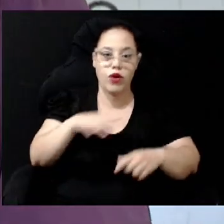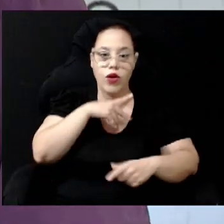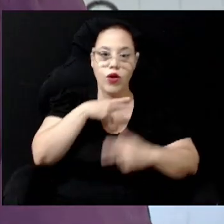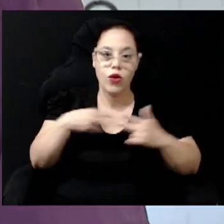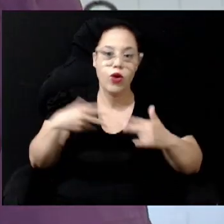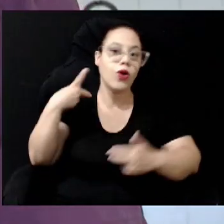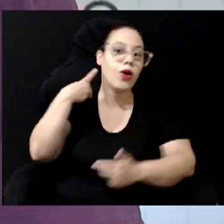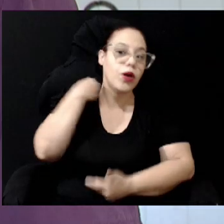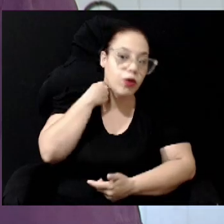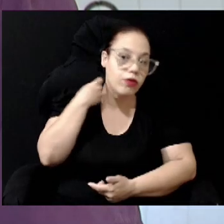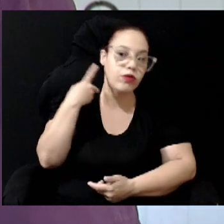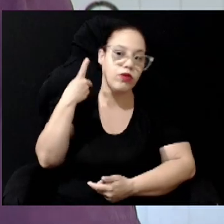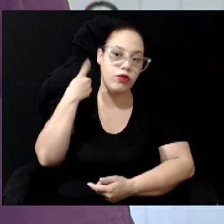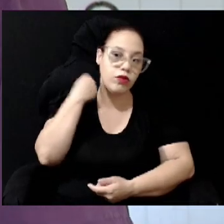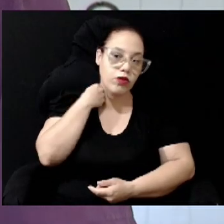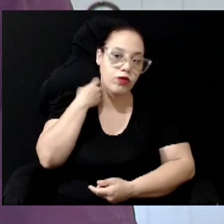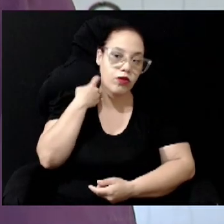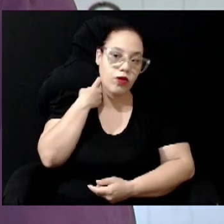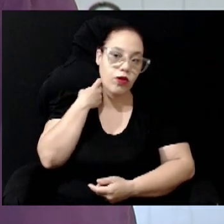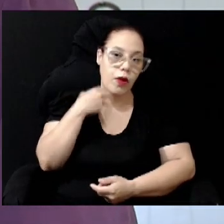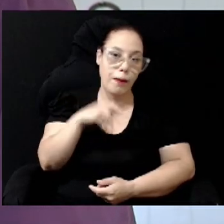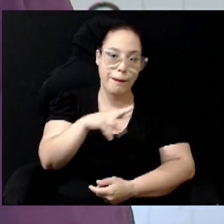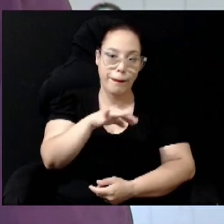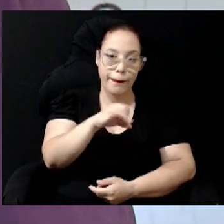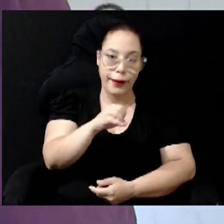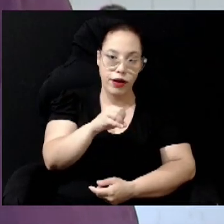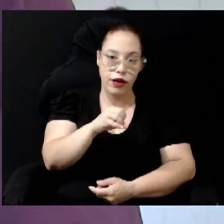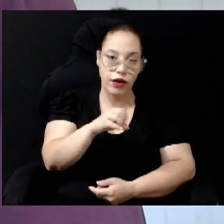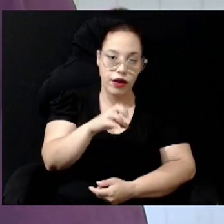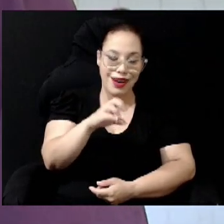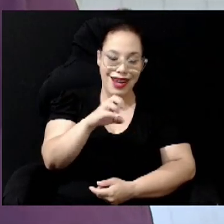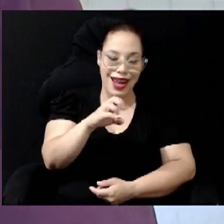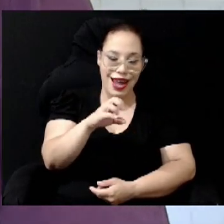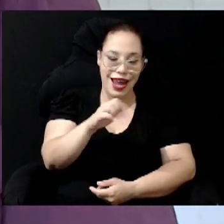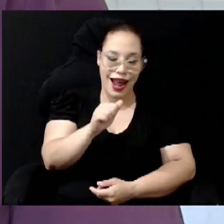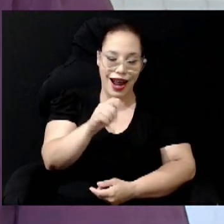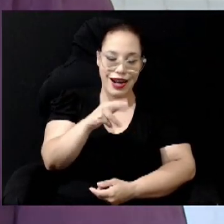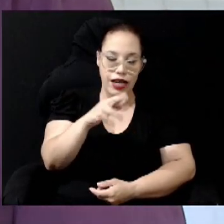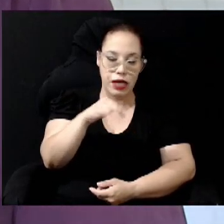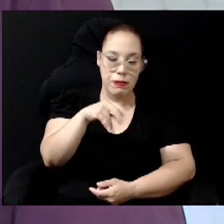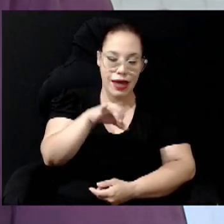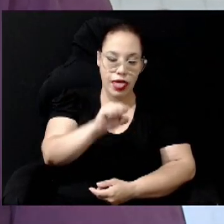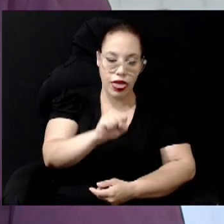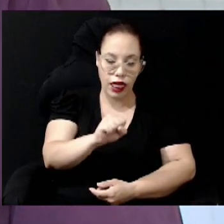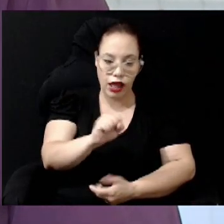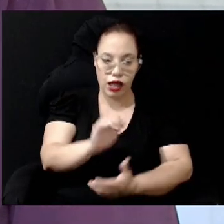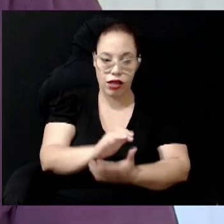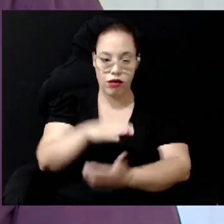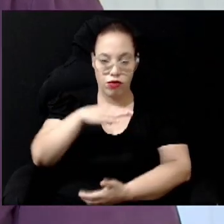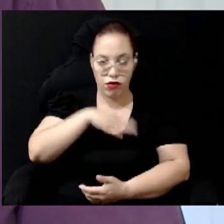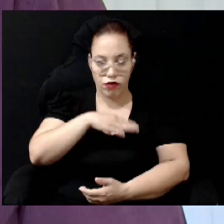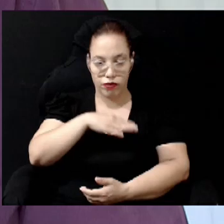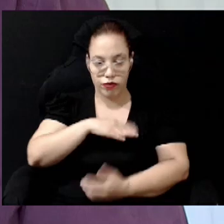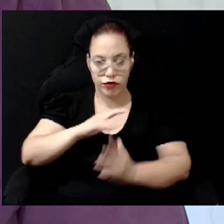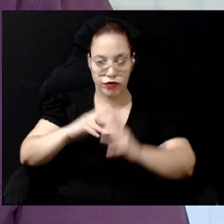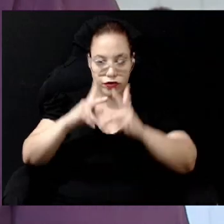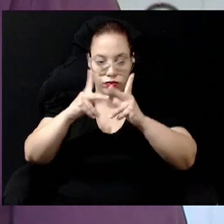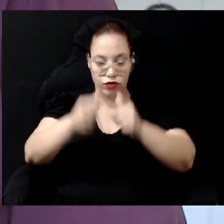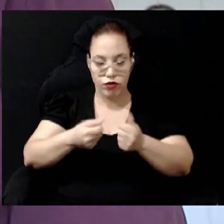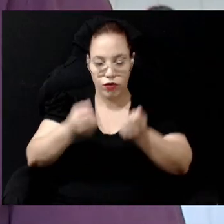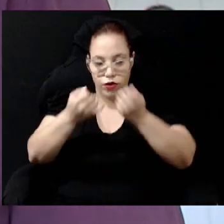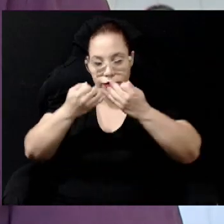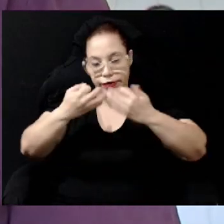eles compõem um banco de dados, né, chamado Arquimedes, que é o banco de dados municipal aí, com todas as informações sobre